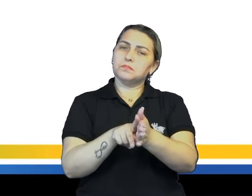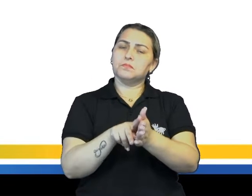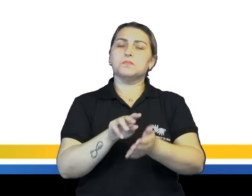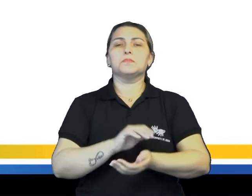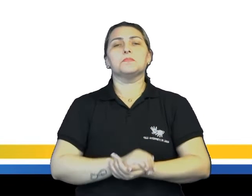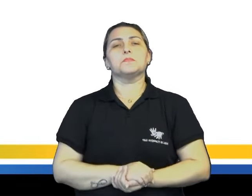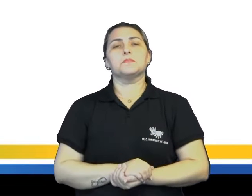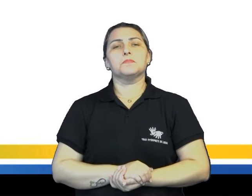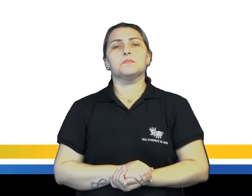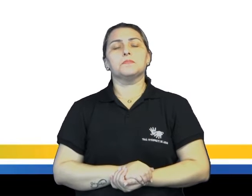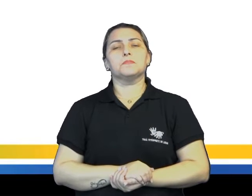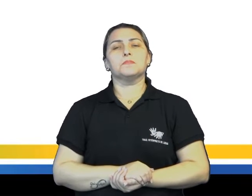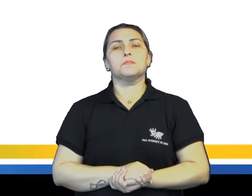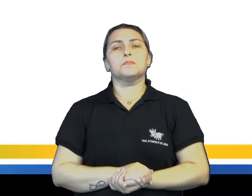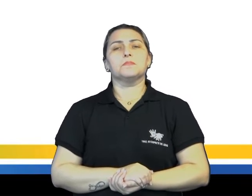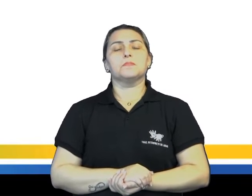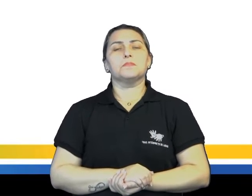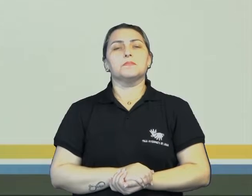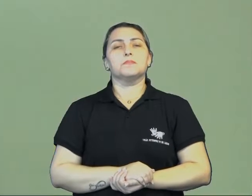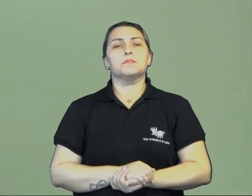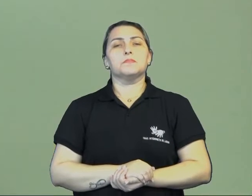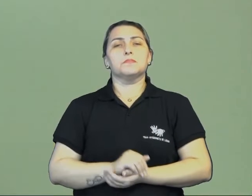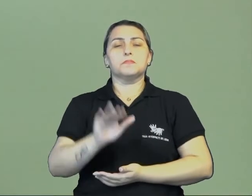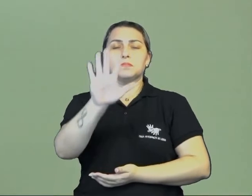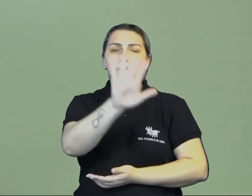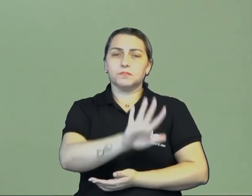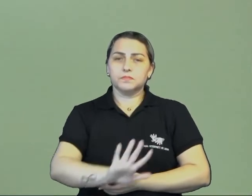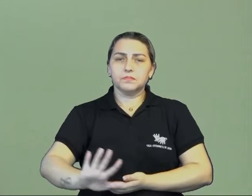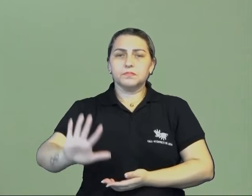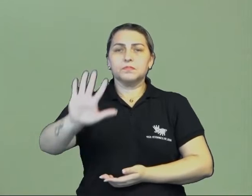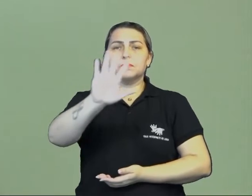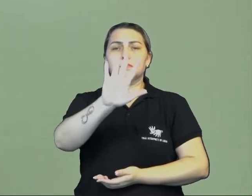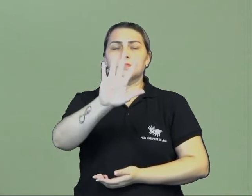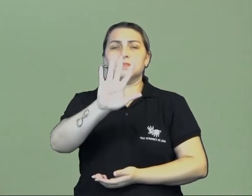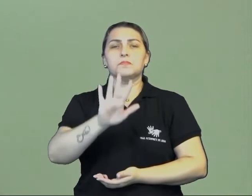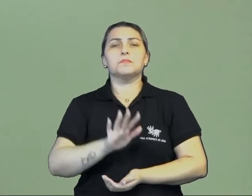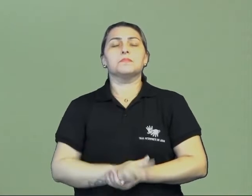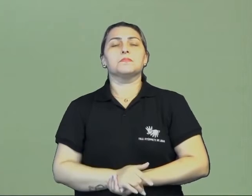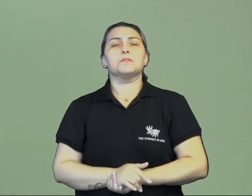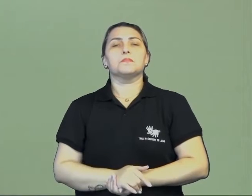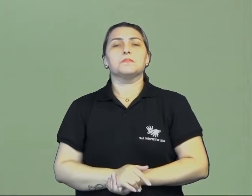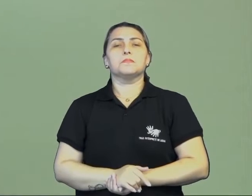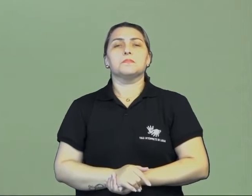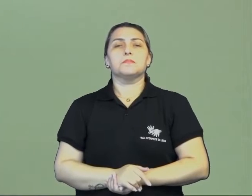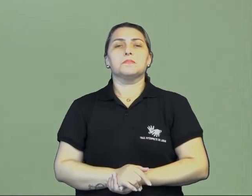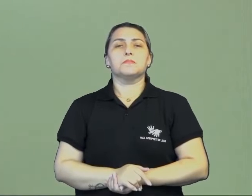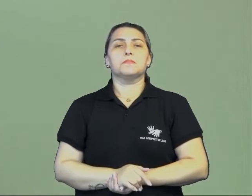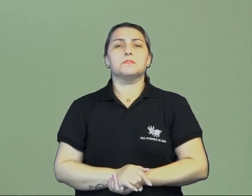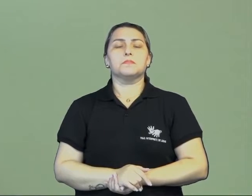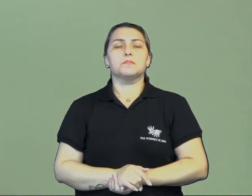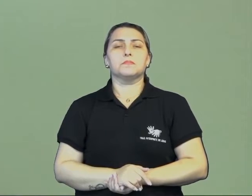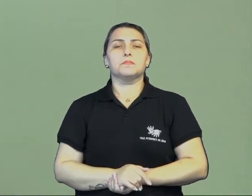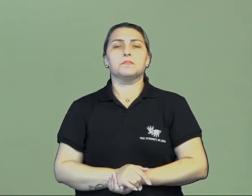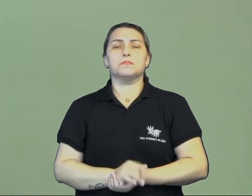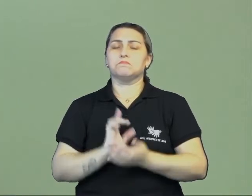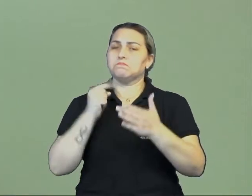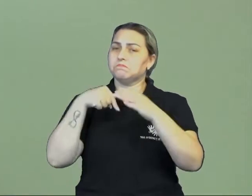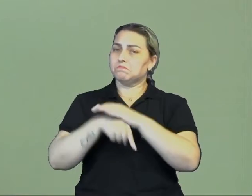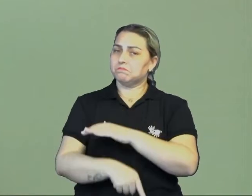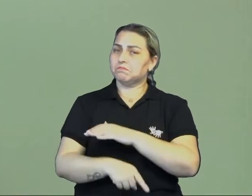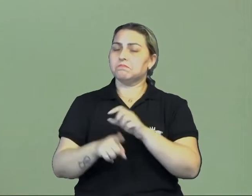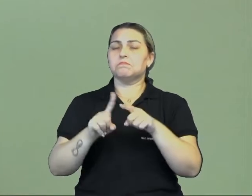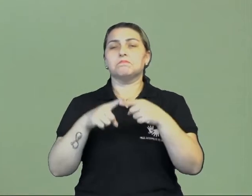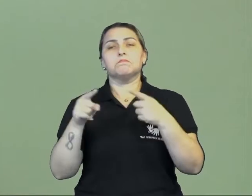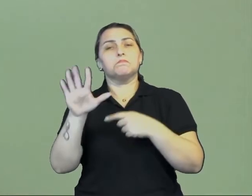possui. De forma geral, isso é uma definição superficial, tá? Não está muito aprofundada, mas de